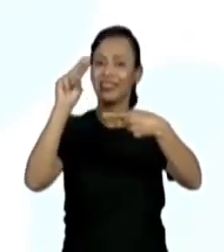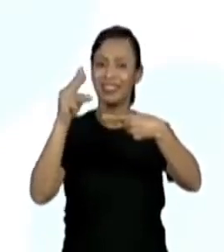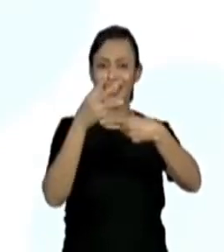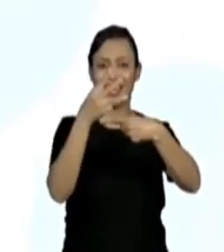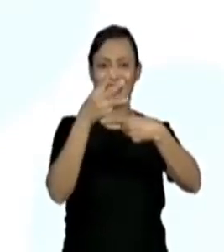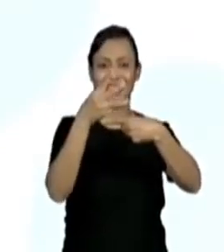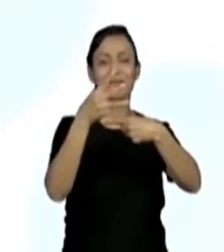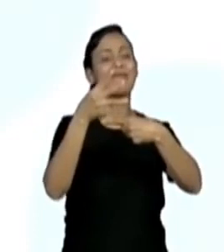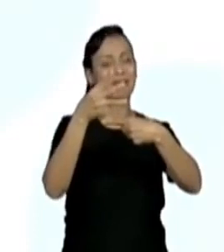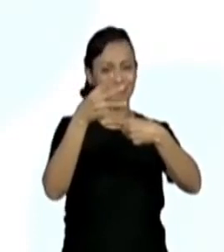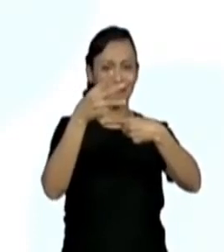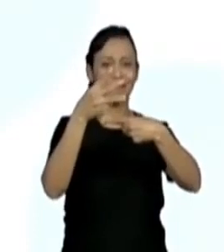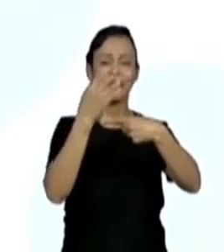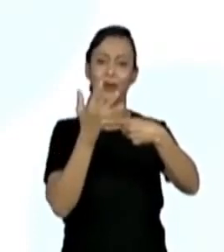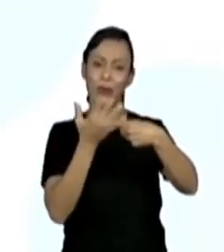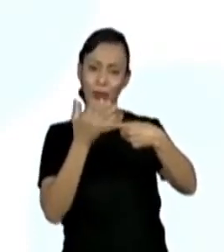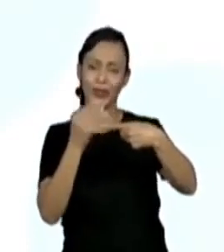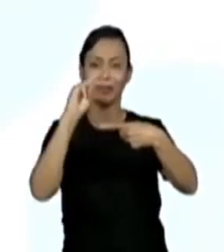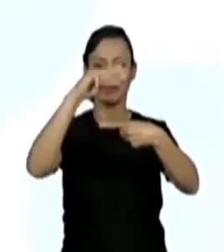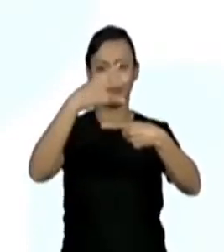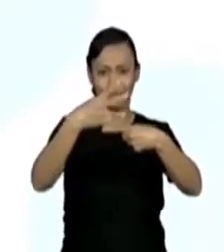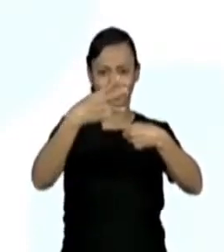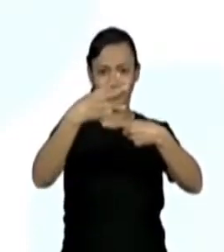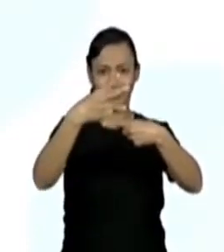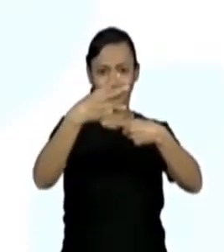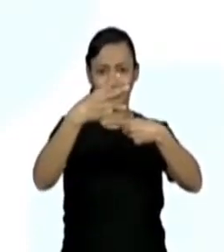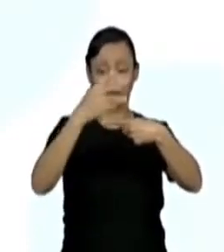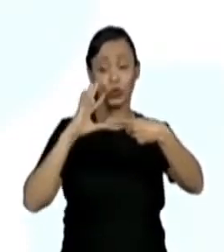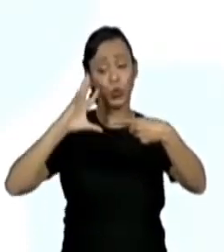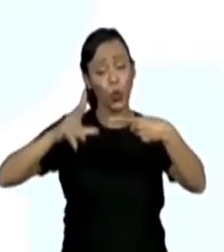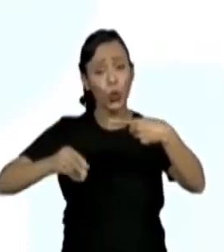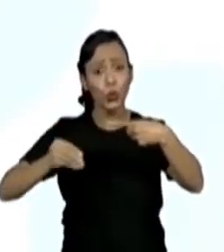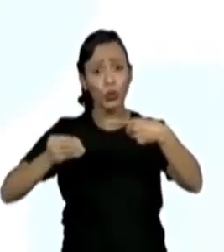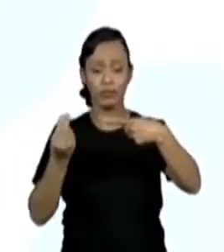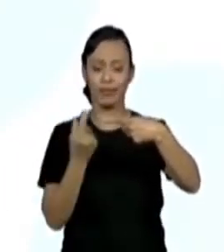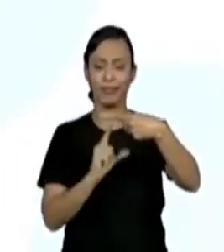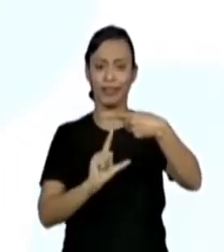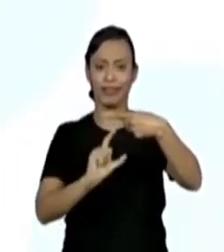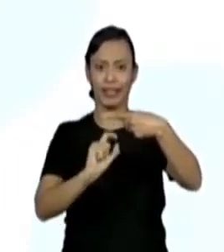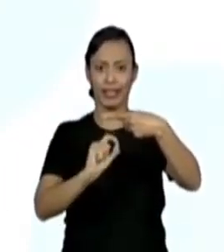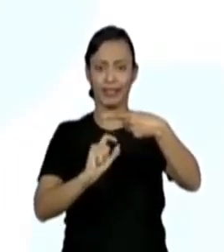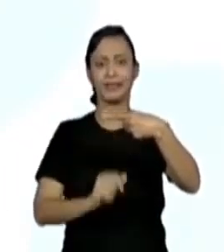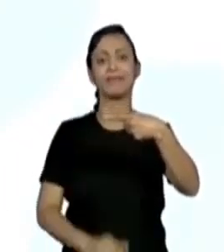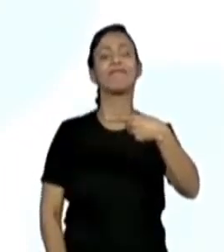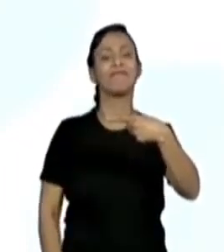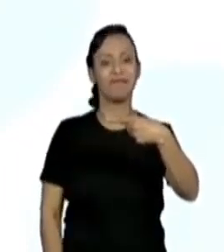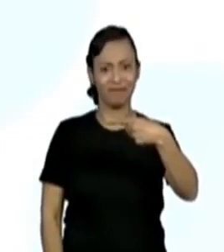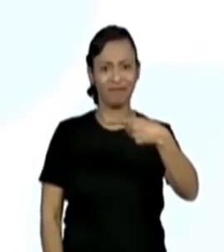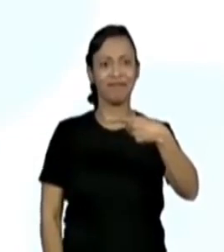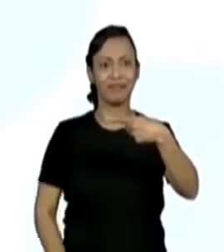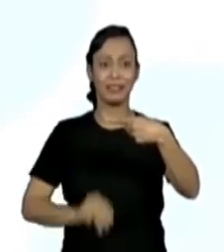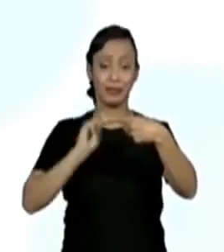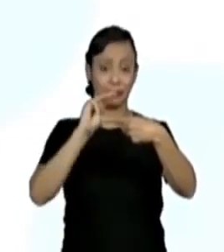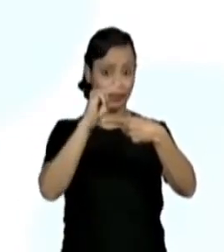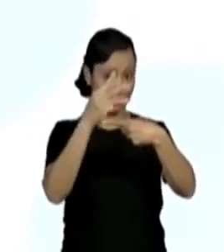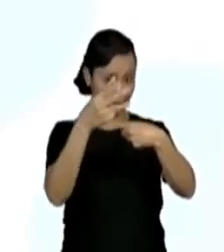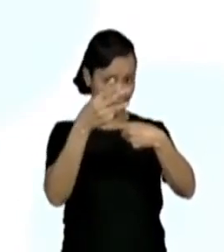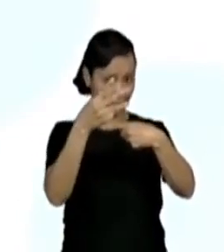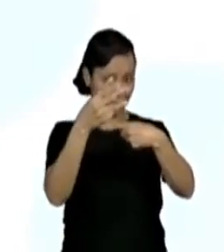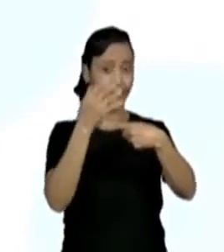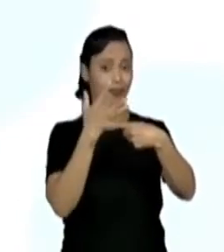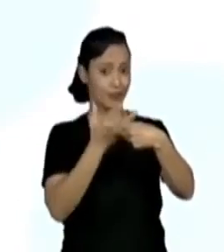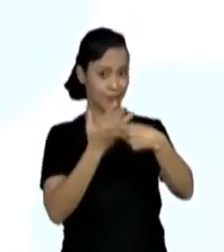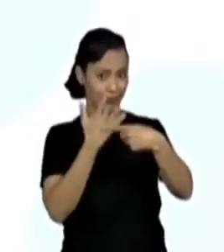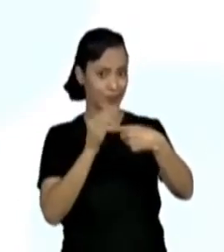registrar então E como faremos a leitura disso três partes coloridas